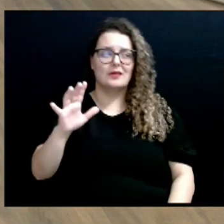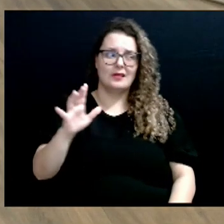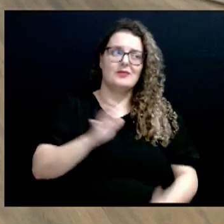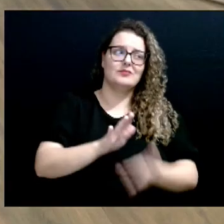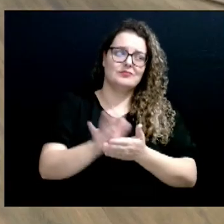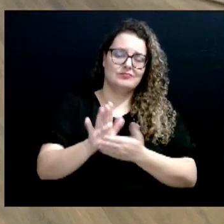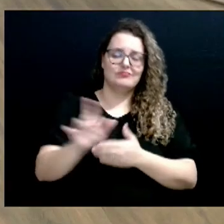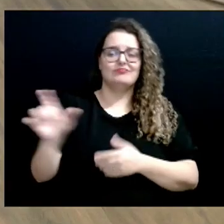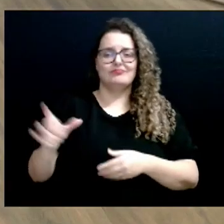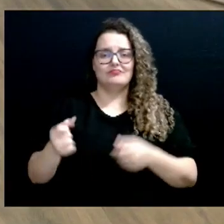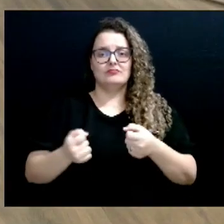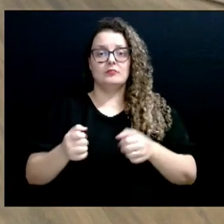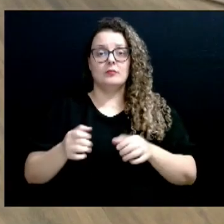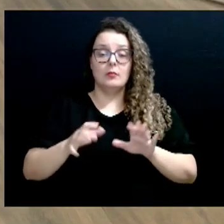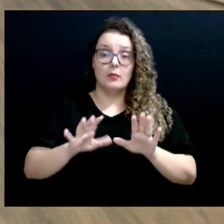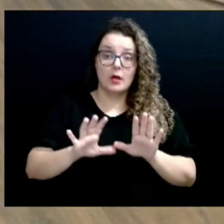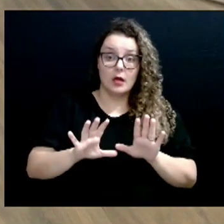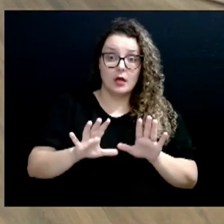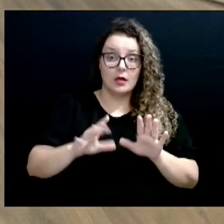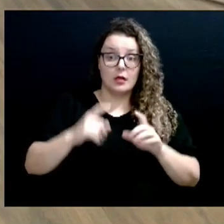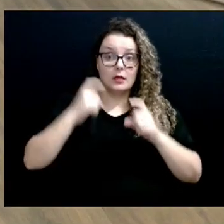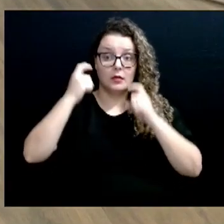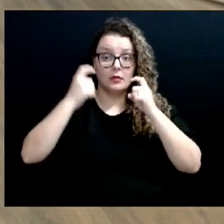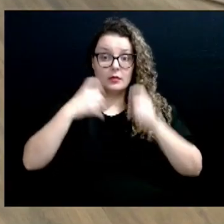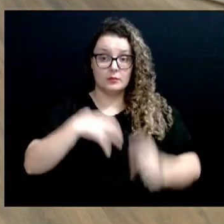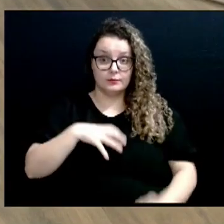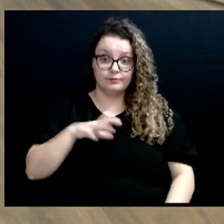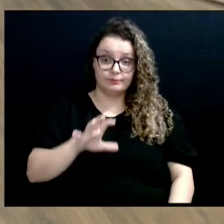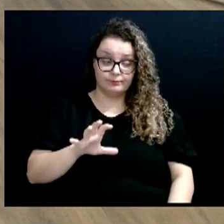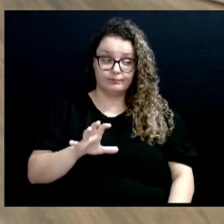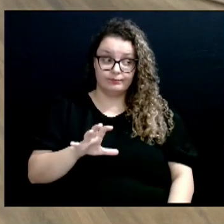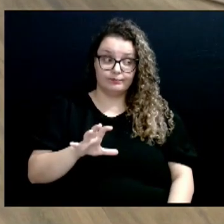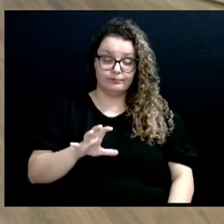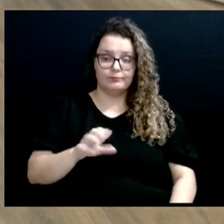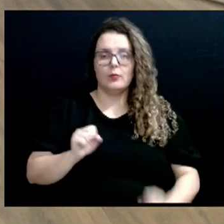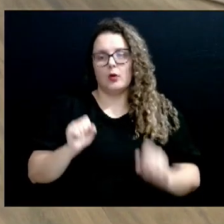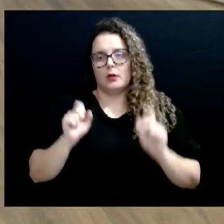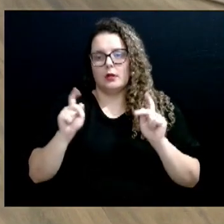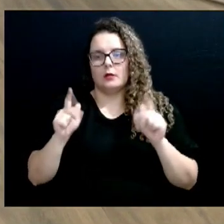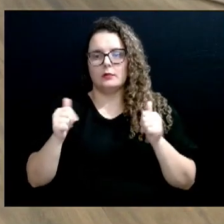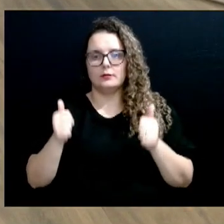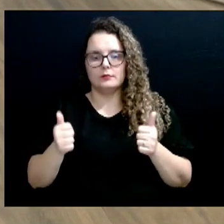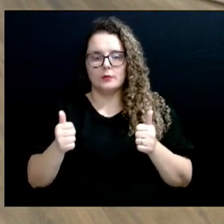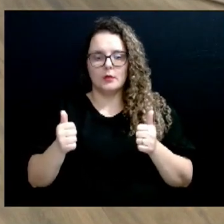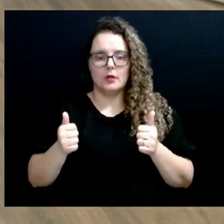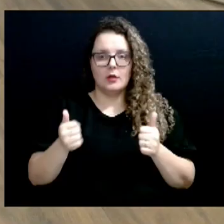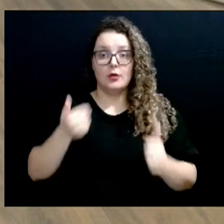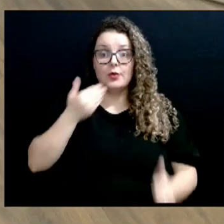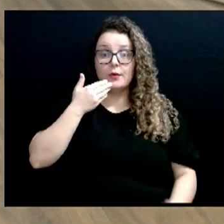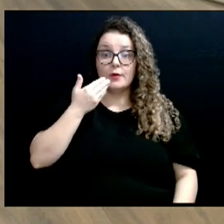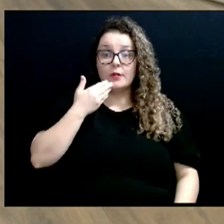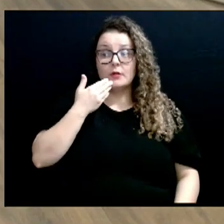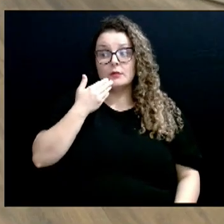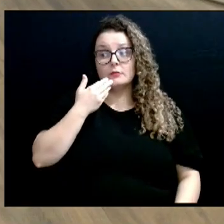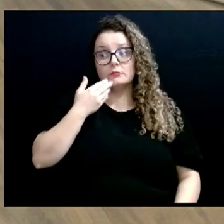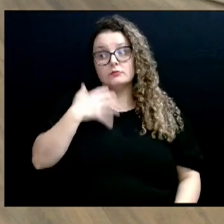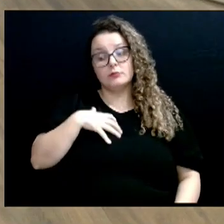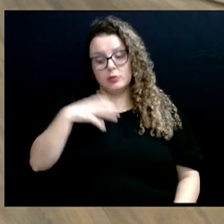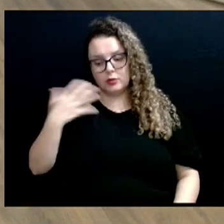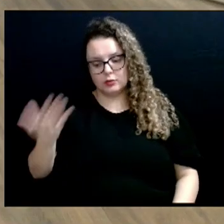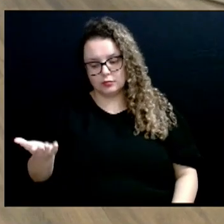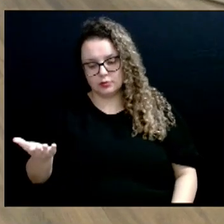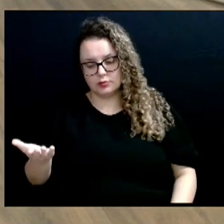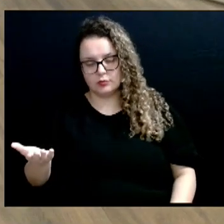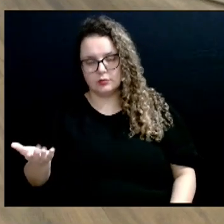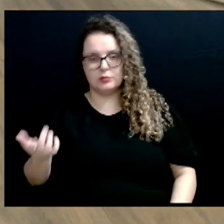Porém, a preocupação é exatamente essa, né? Tudo bem, facilita por um lado, no bolso das